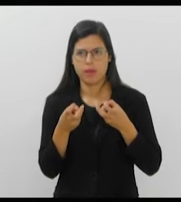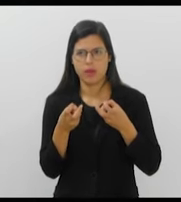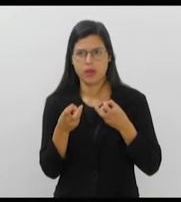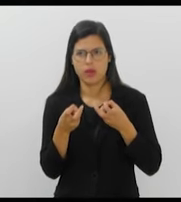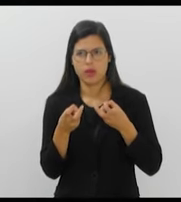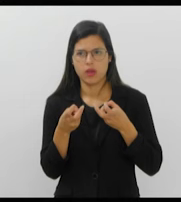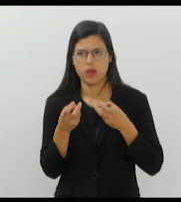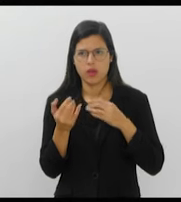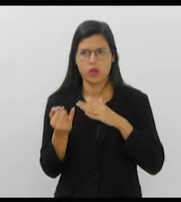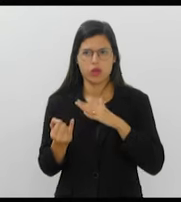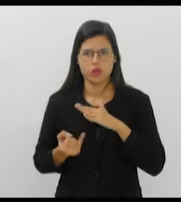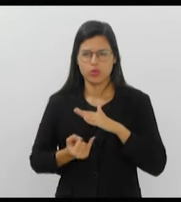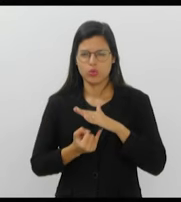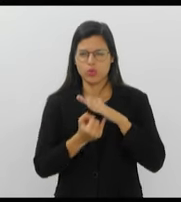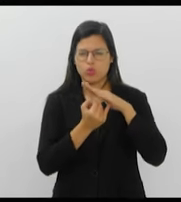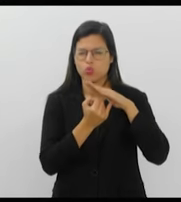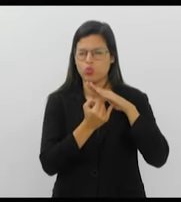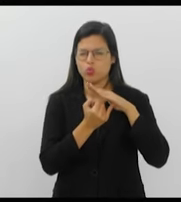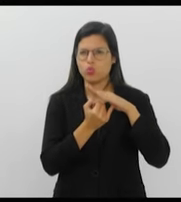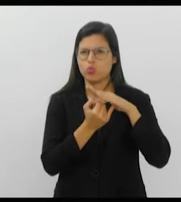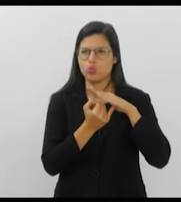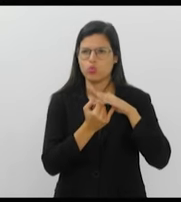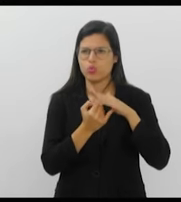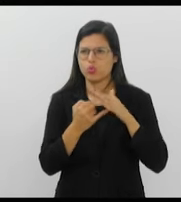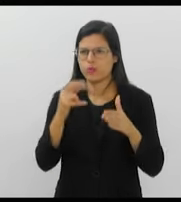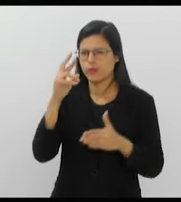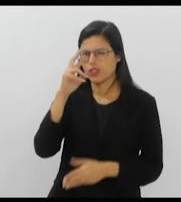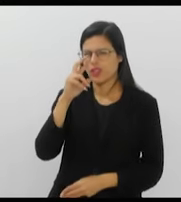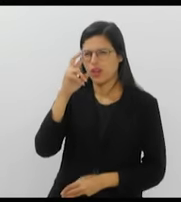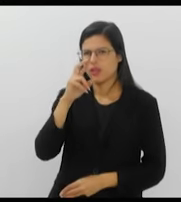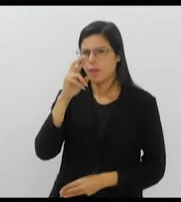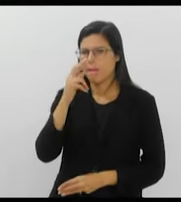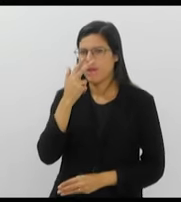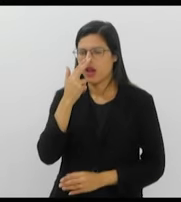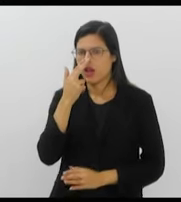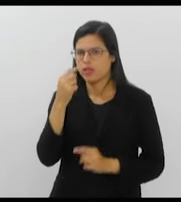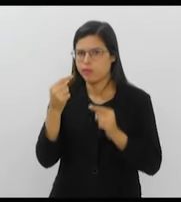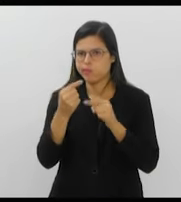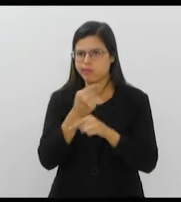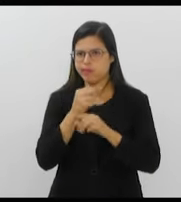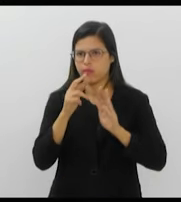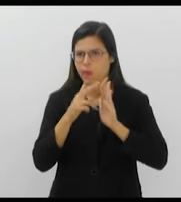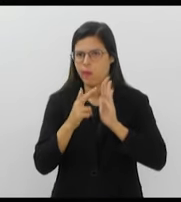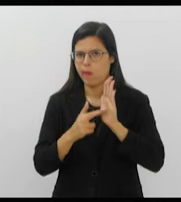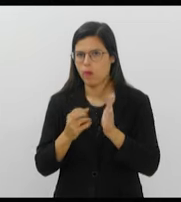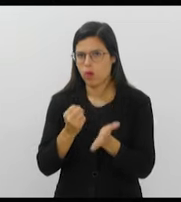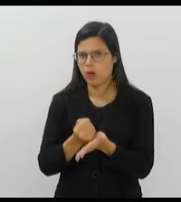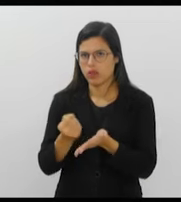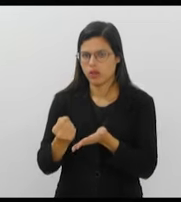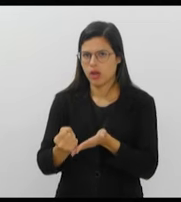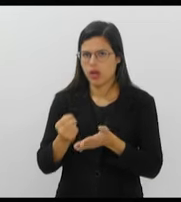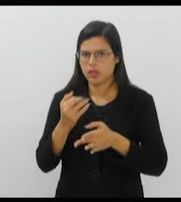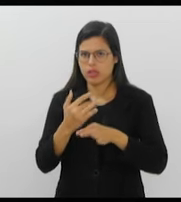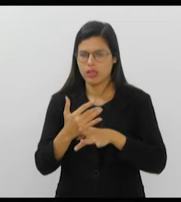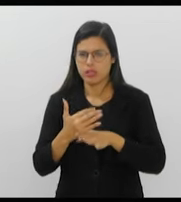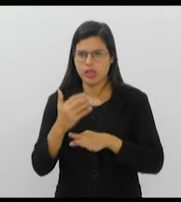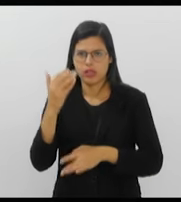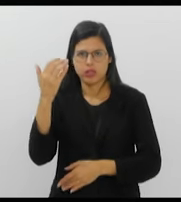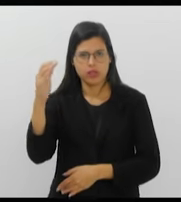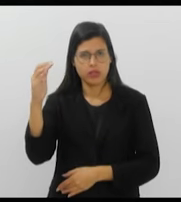ONG suspeita de irregularidades com contratos na cidade de Niterói, Maricá,